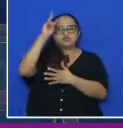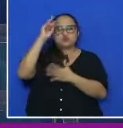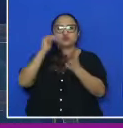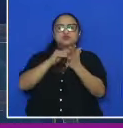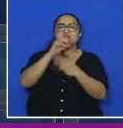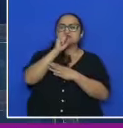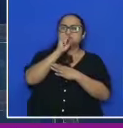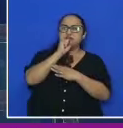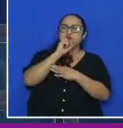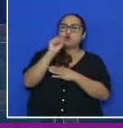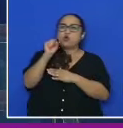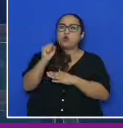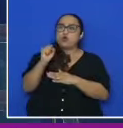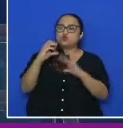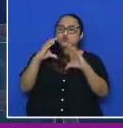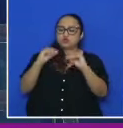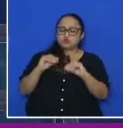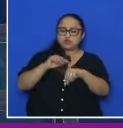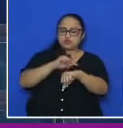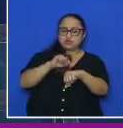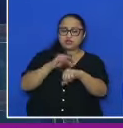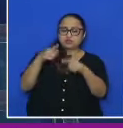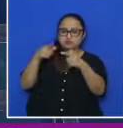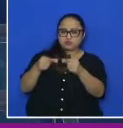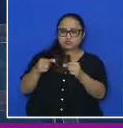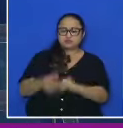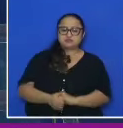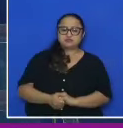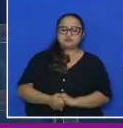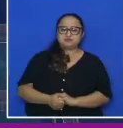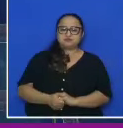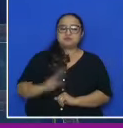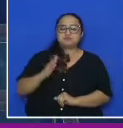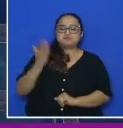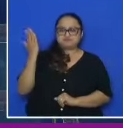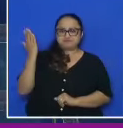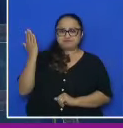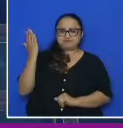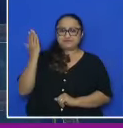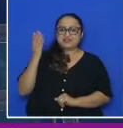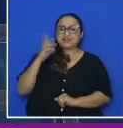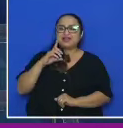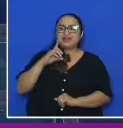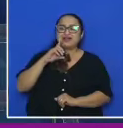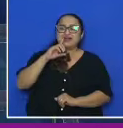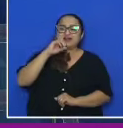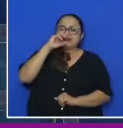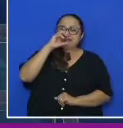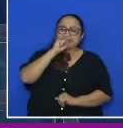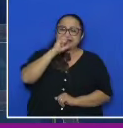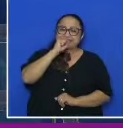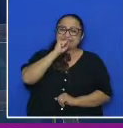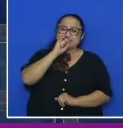sábado, sempre a partir das 8 da noite, no horário de Brasília. Mais uma bola na tela. Laranja,